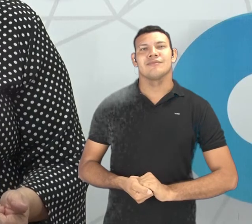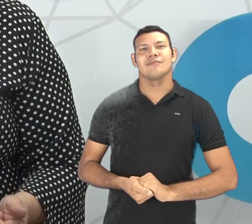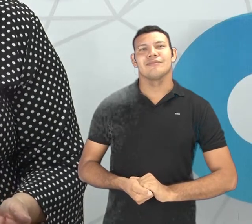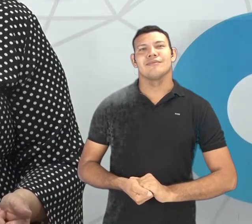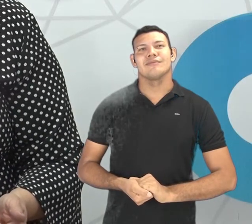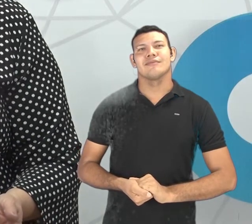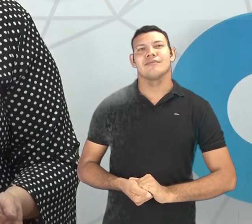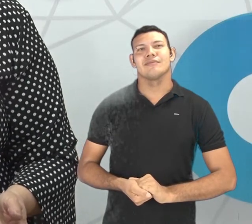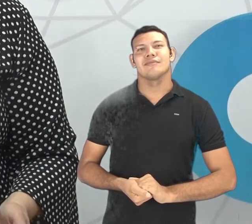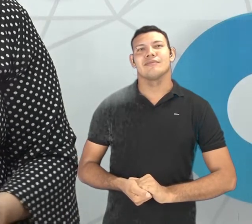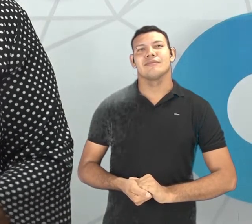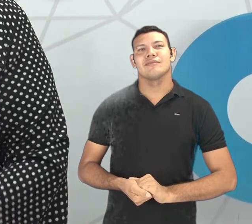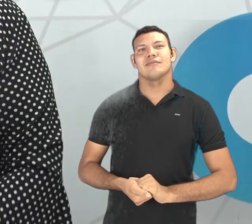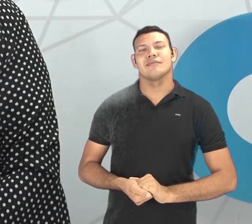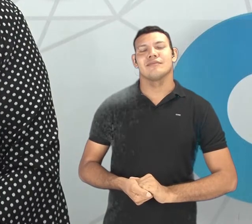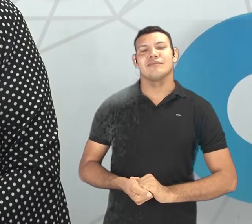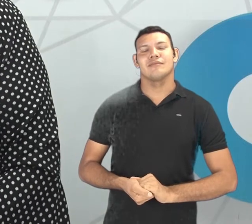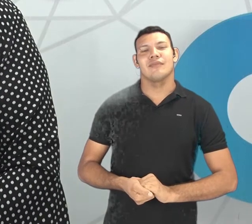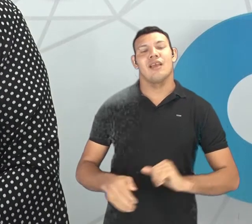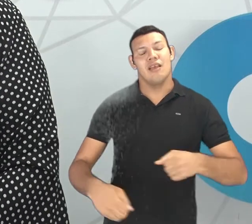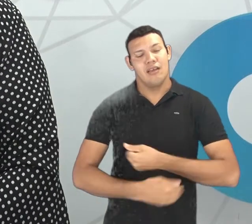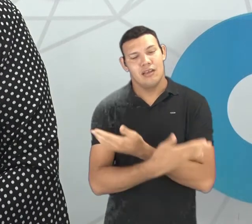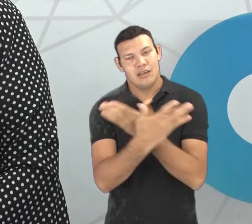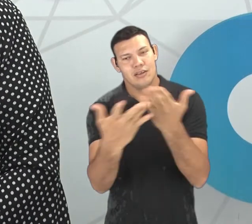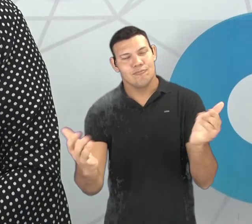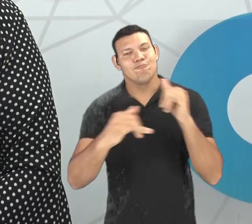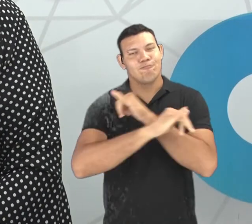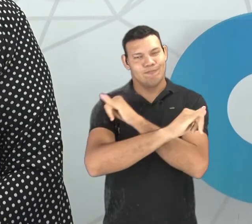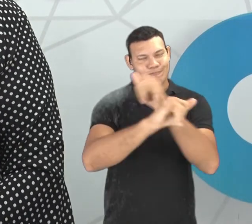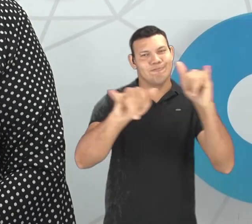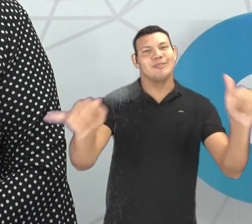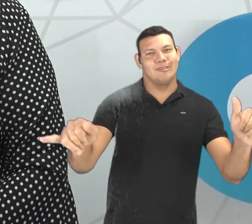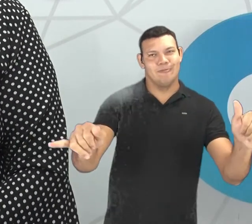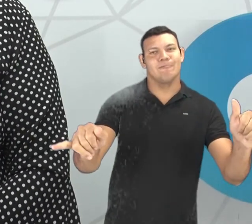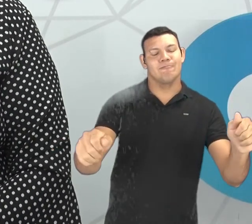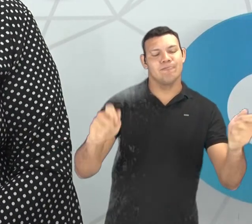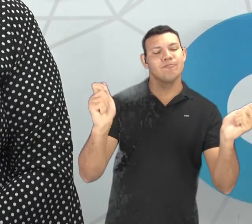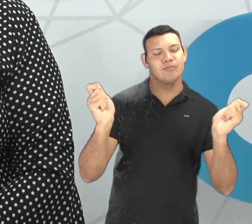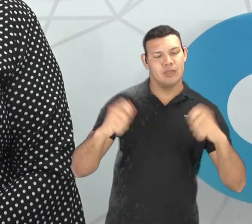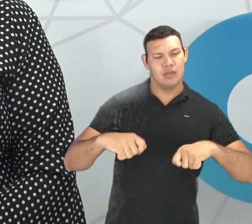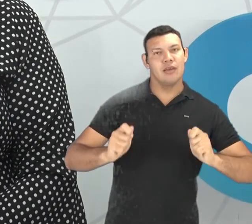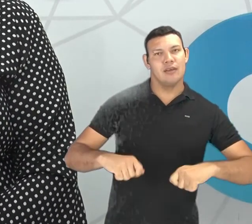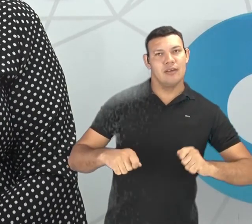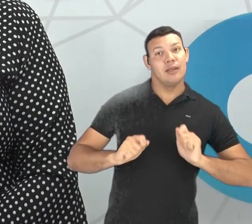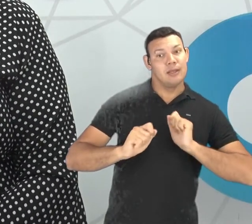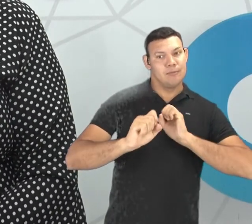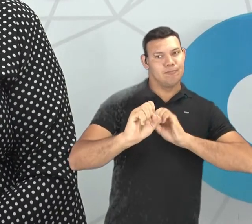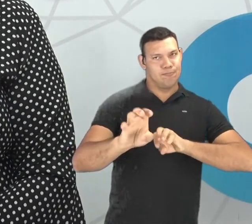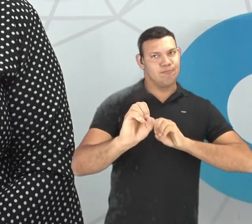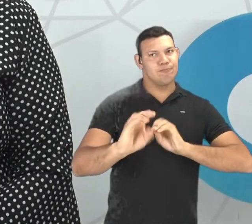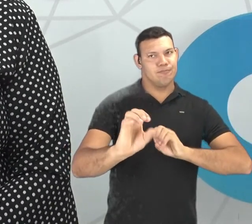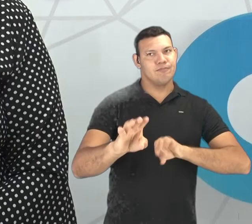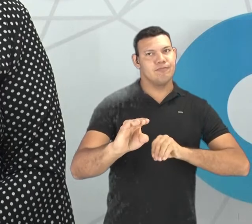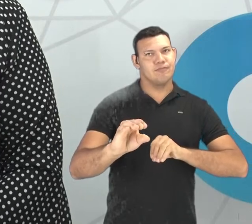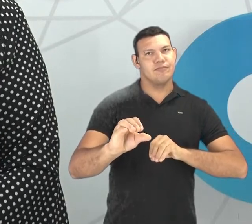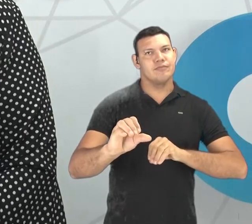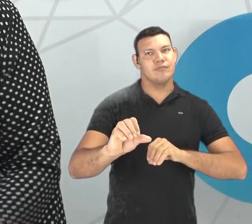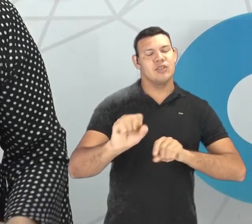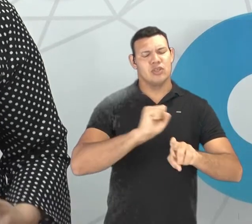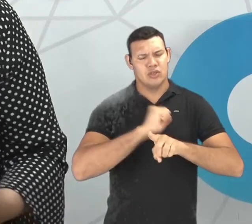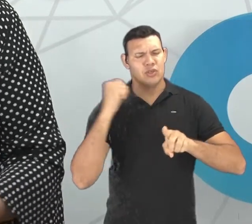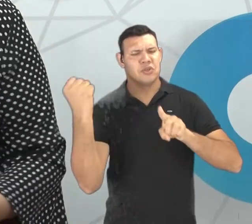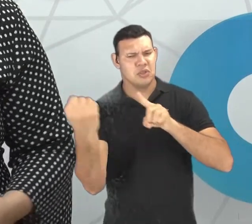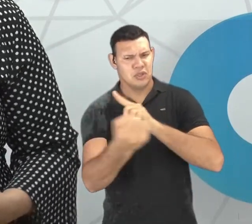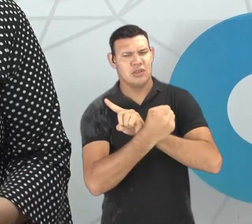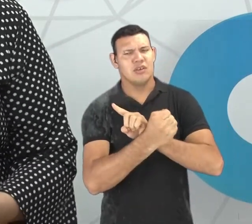E eu gostaria de deixar com todos essa mensagem de que é preciso ter pela educação, para